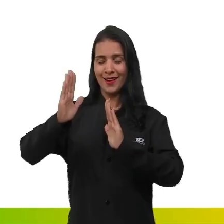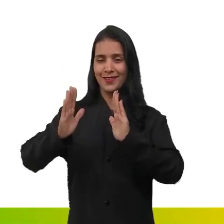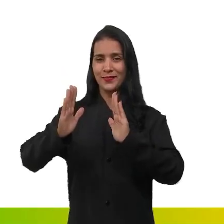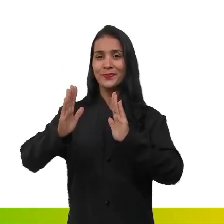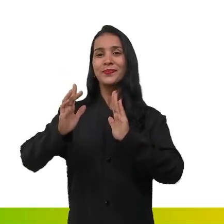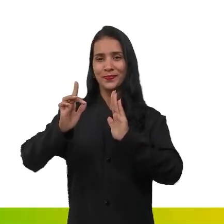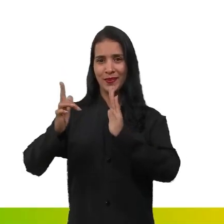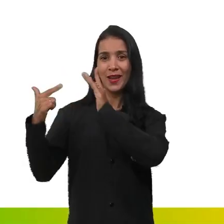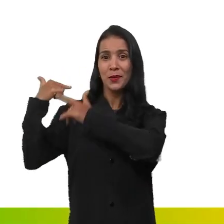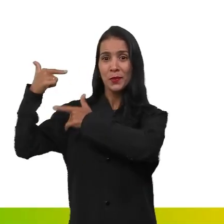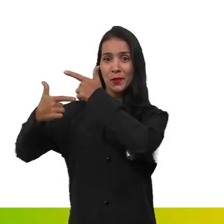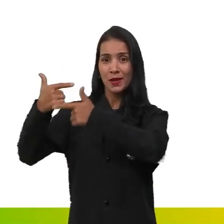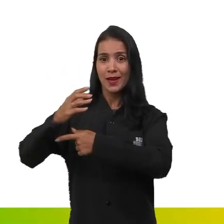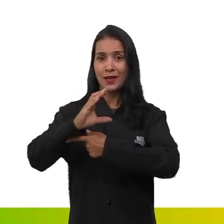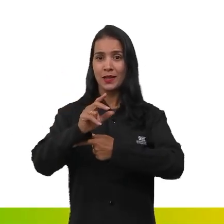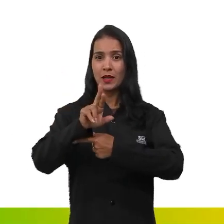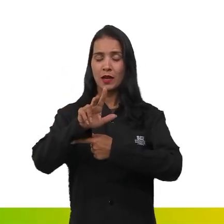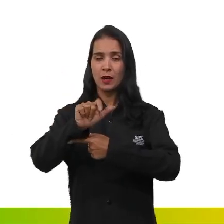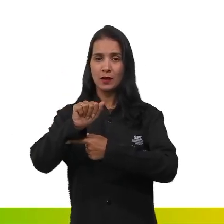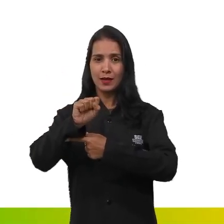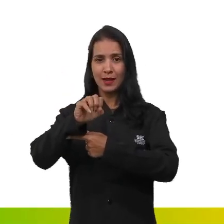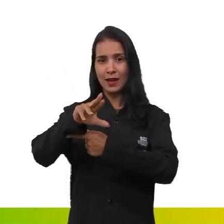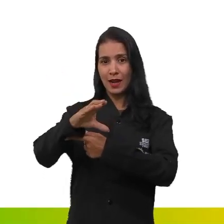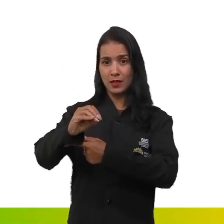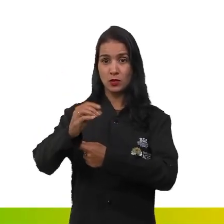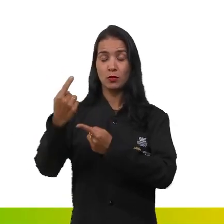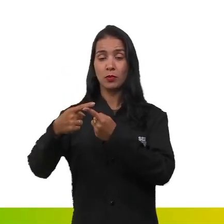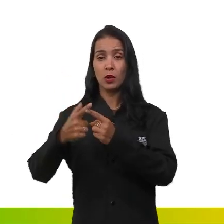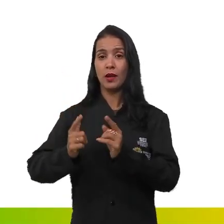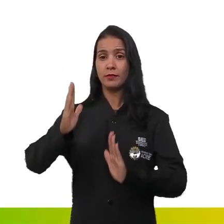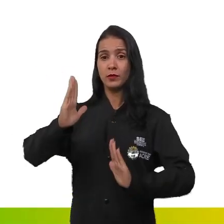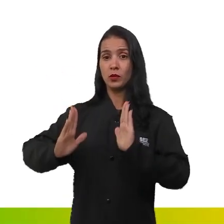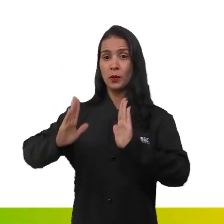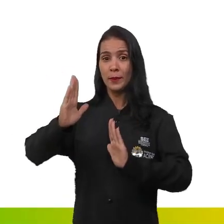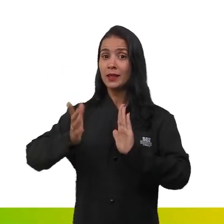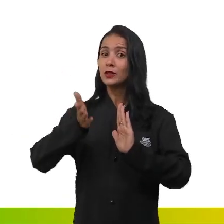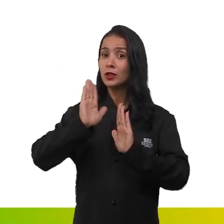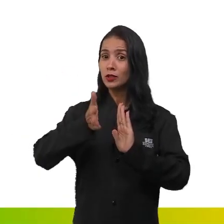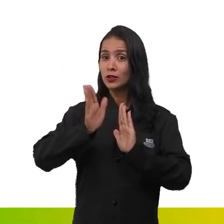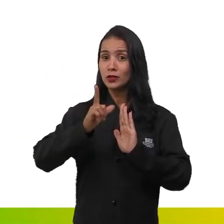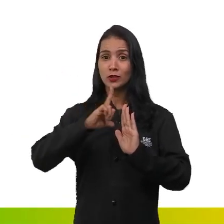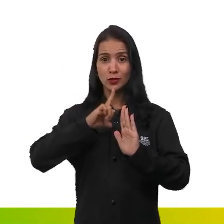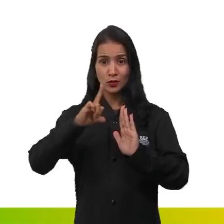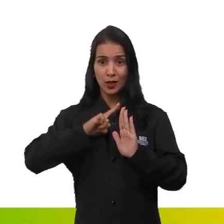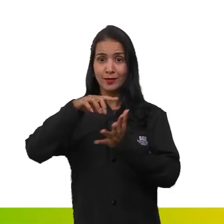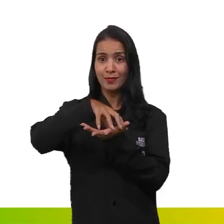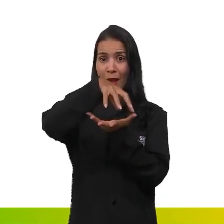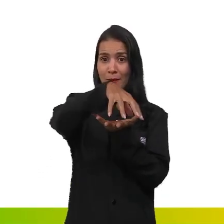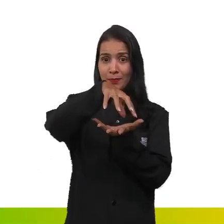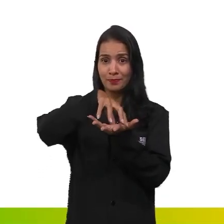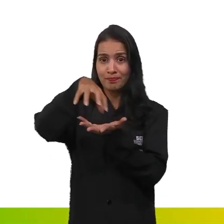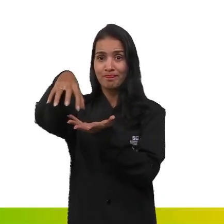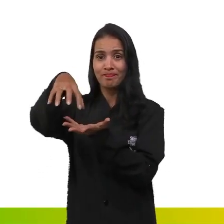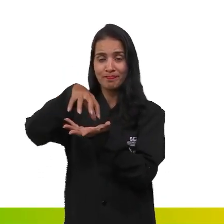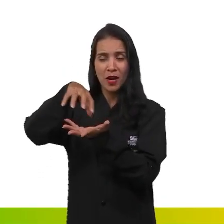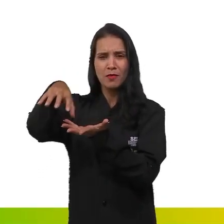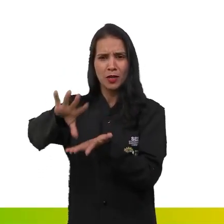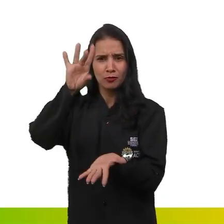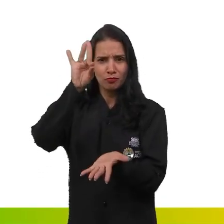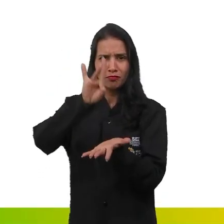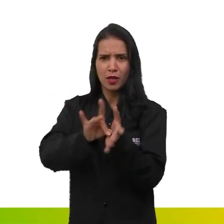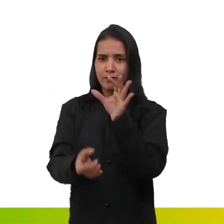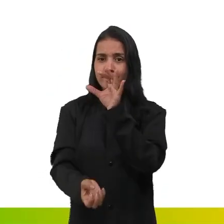O período clássico, pessoal, no período clássico, nós já temos essas polis formadas. Então, o